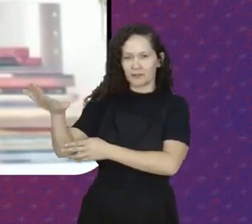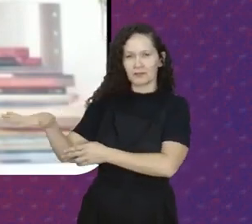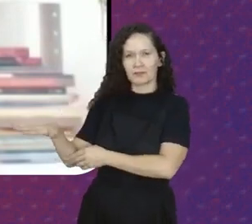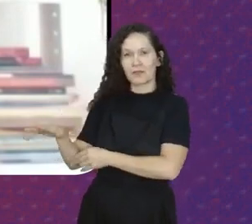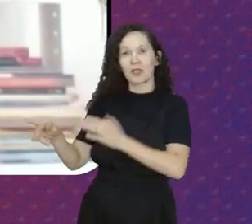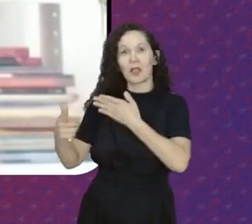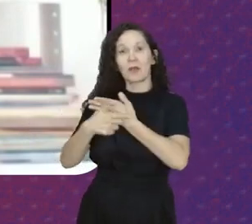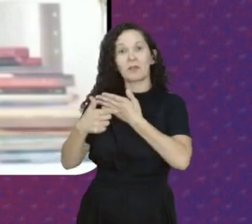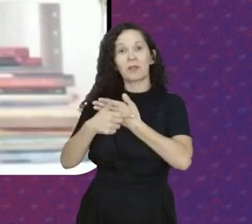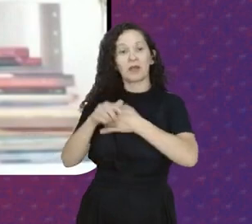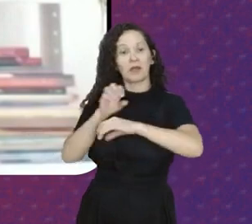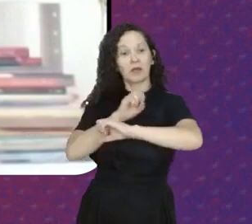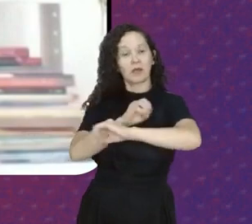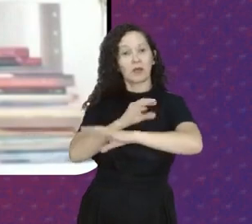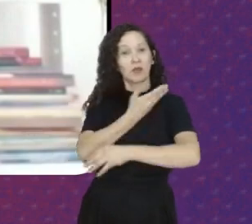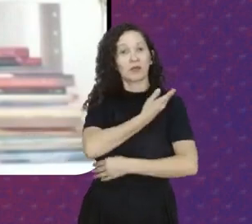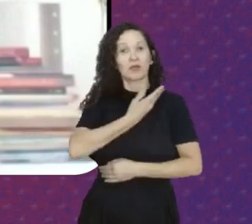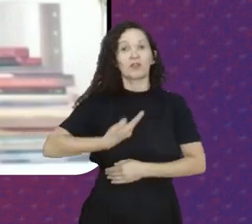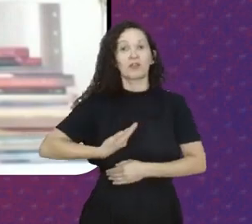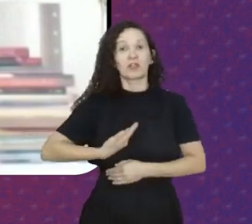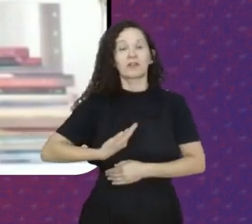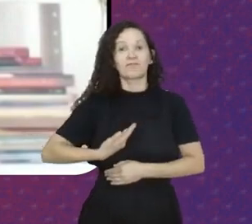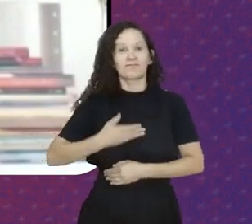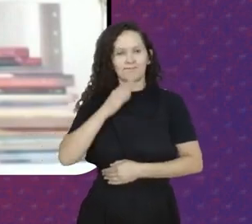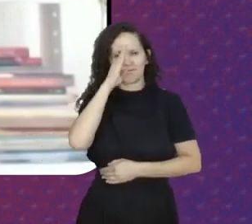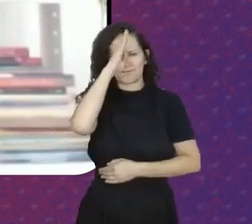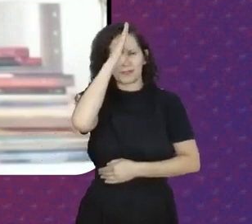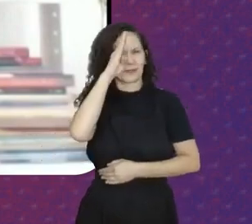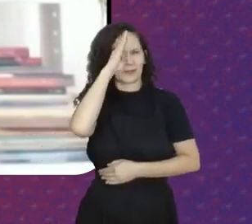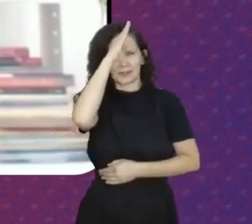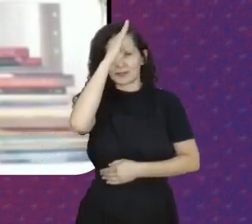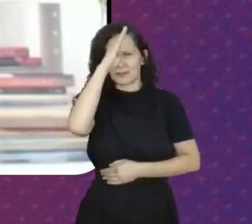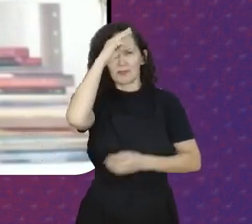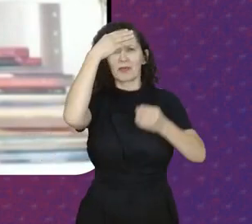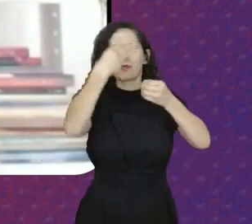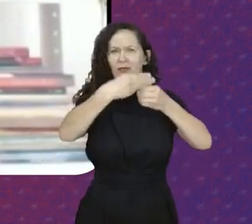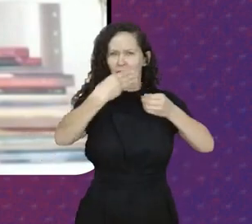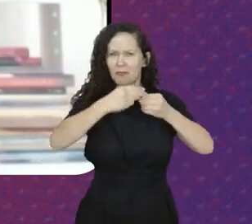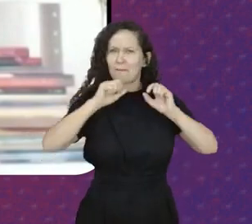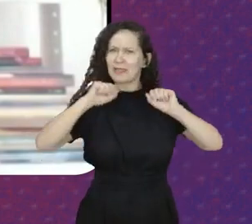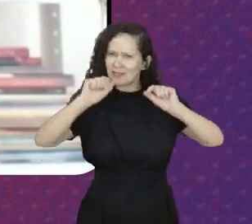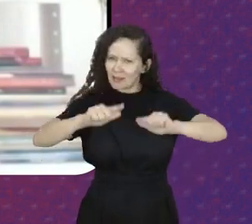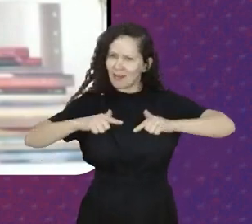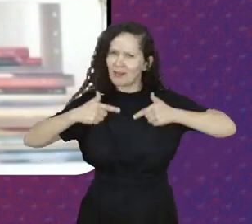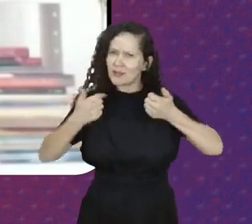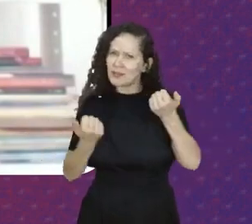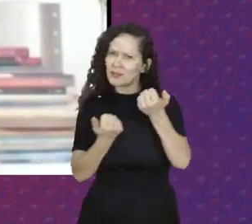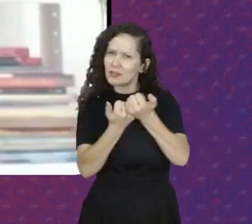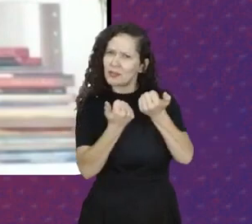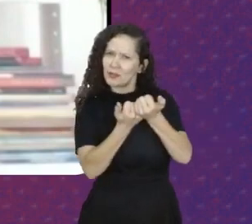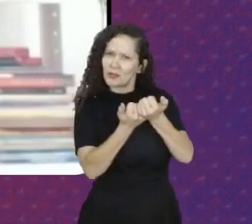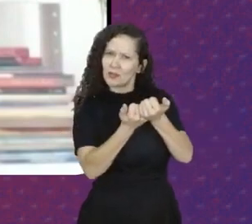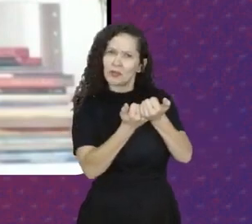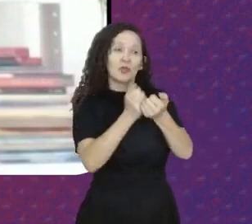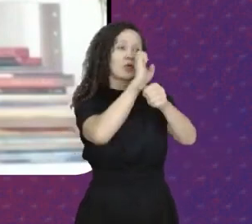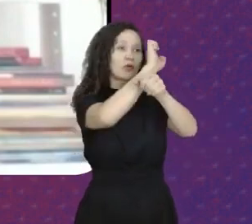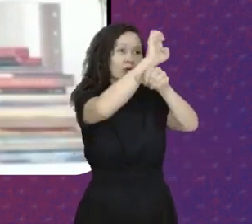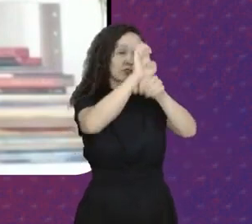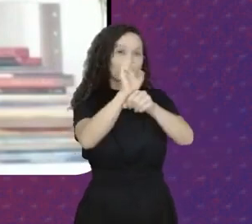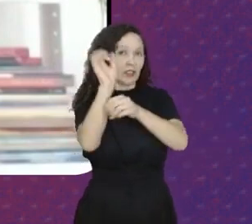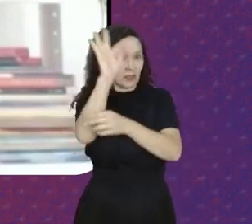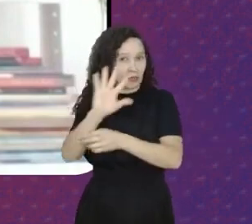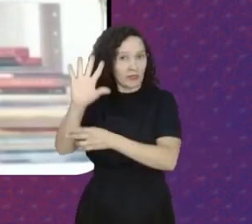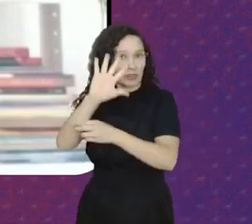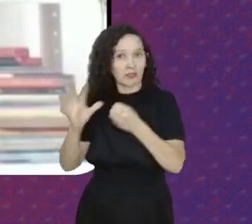do Estado, é uma atribuição principal do município, que deve agir em colaboração com Estados e União para garantir